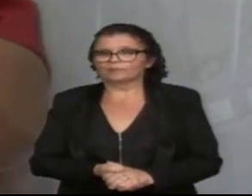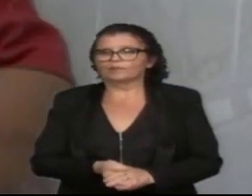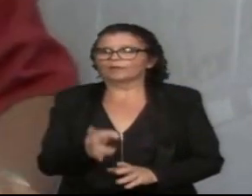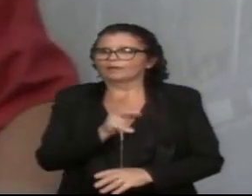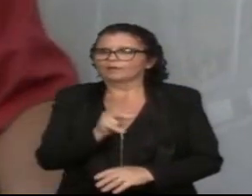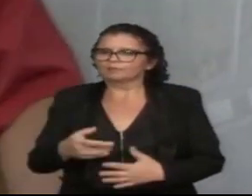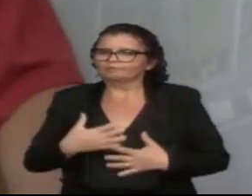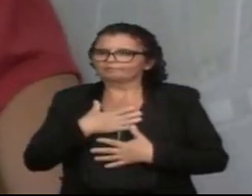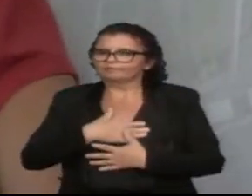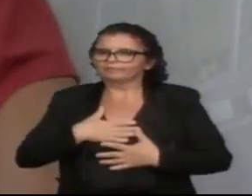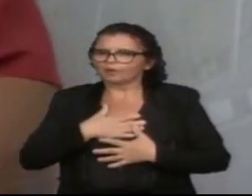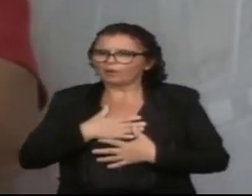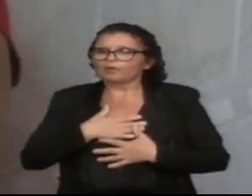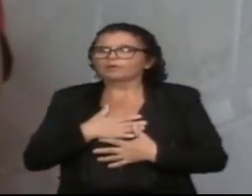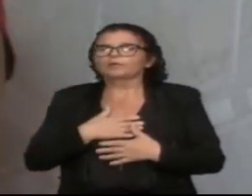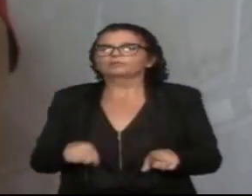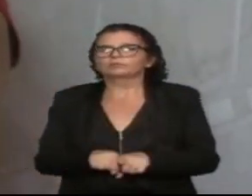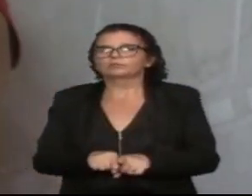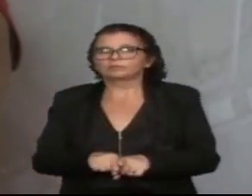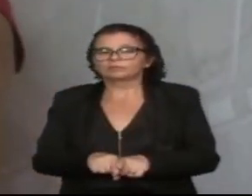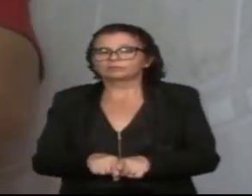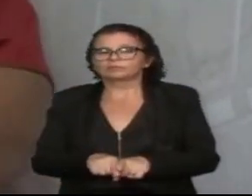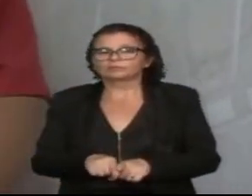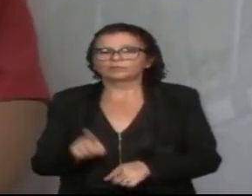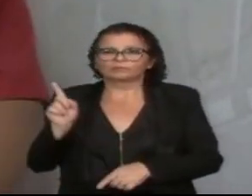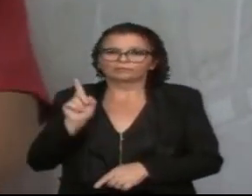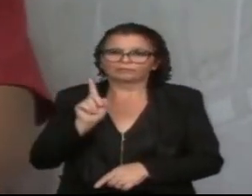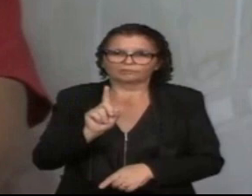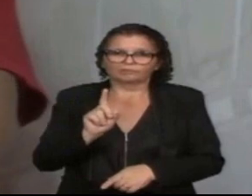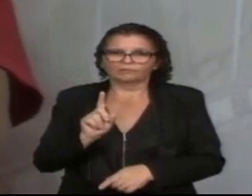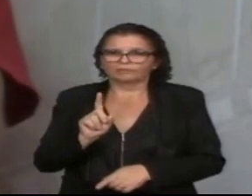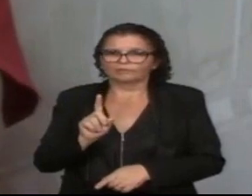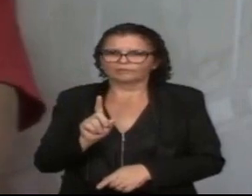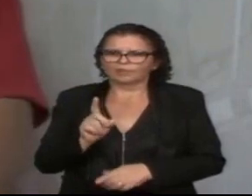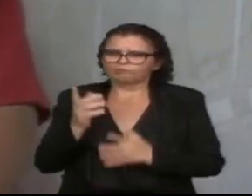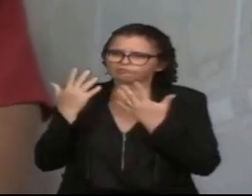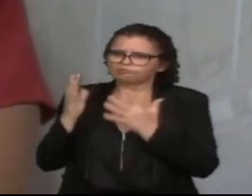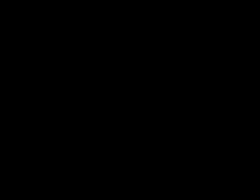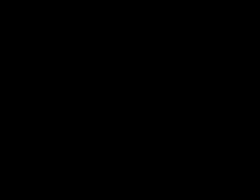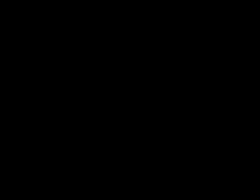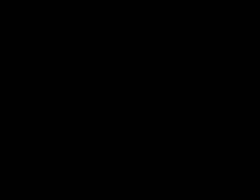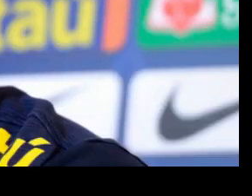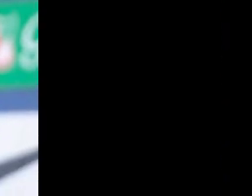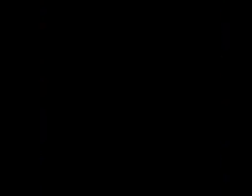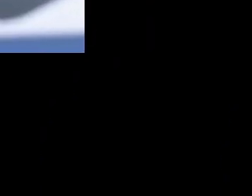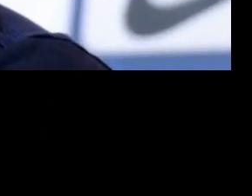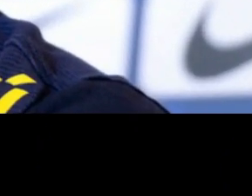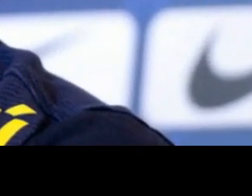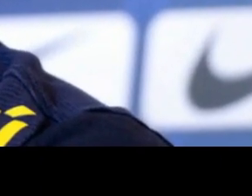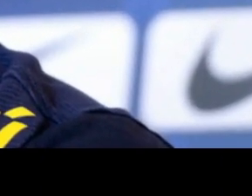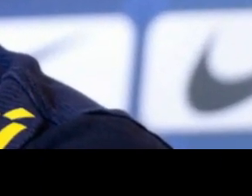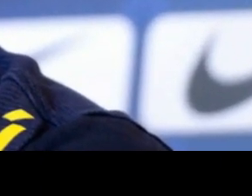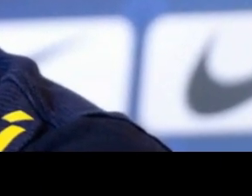é com muita satisfação que venho aqui e dar os parabéns né a esse jovem